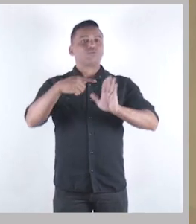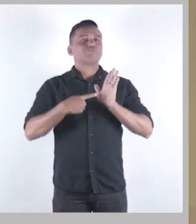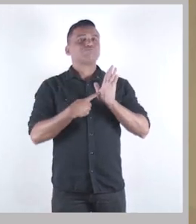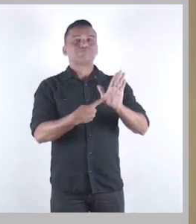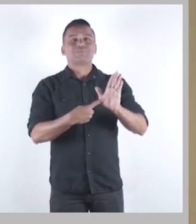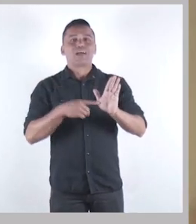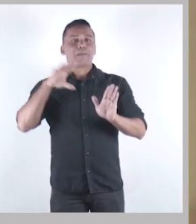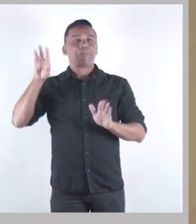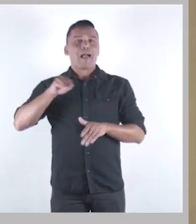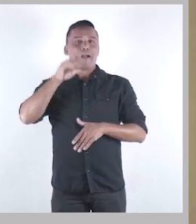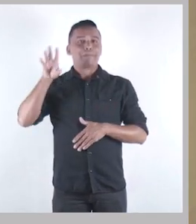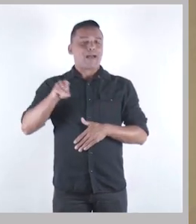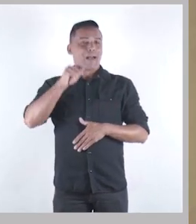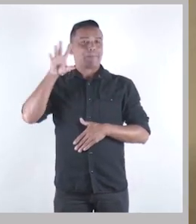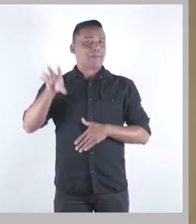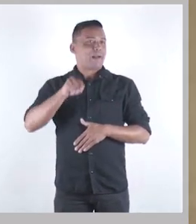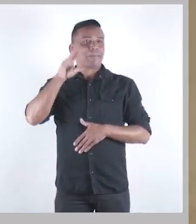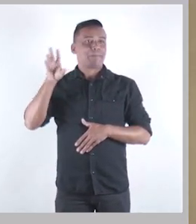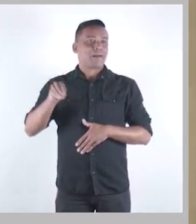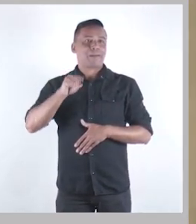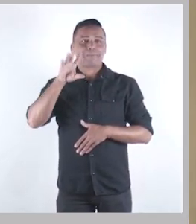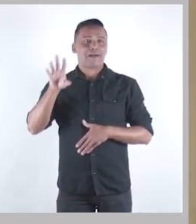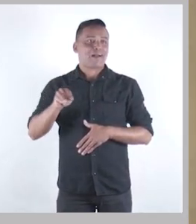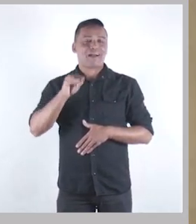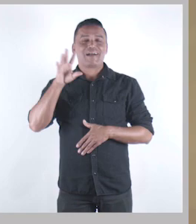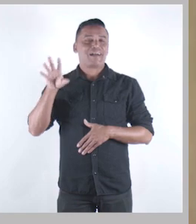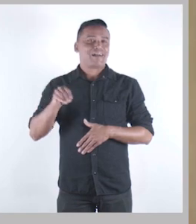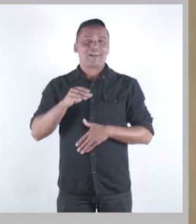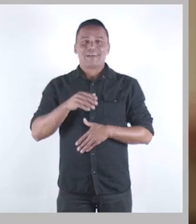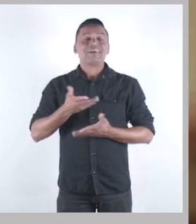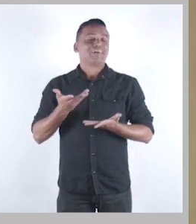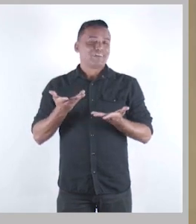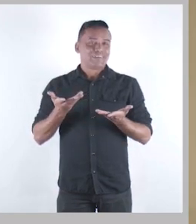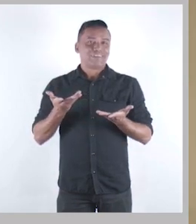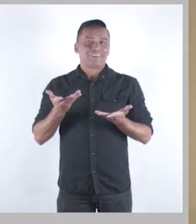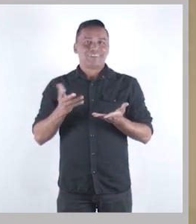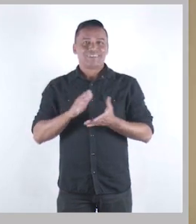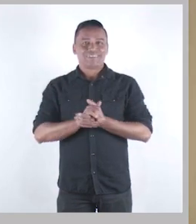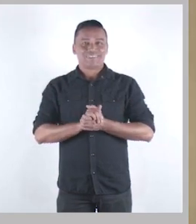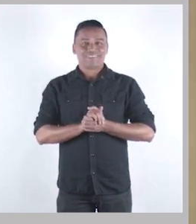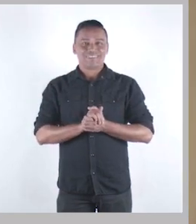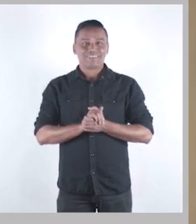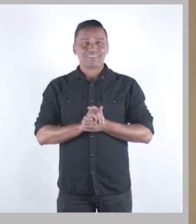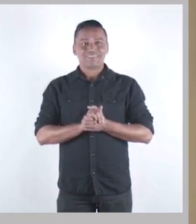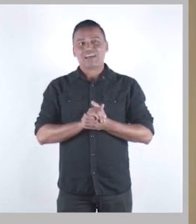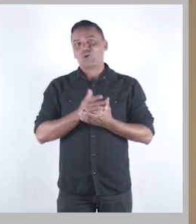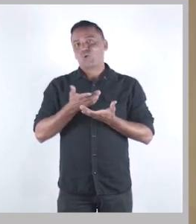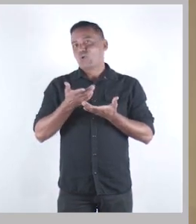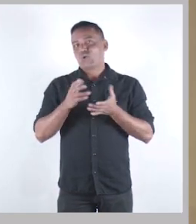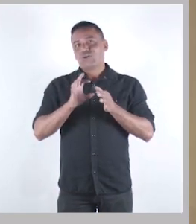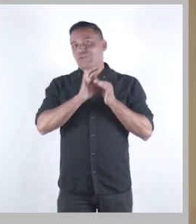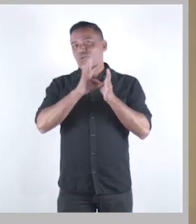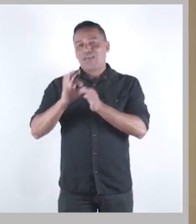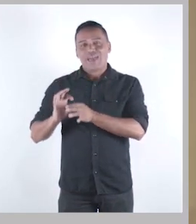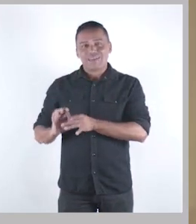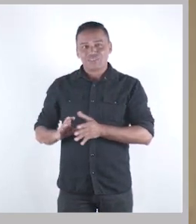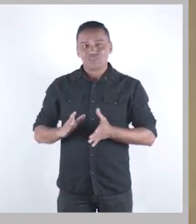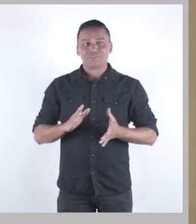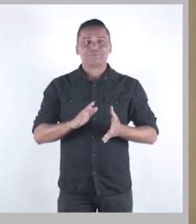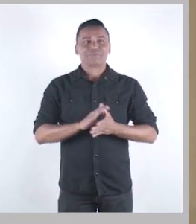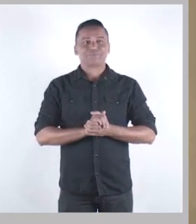representávamos. E tínhamos, enfim, dedicado a tocar guitarra, desenvolvi muito esse lado da guitarra, ensinei alguns a tocar